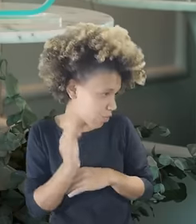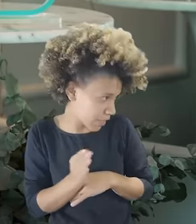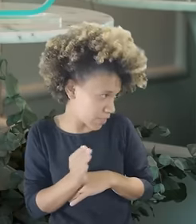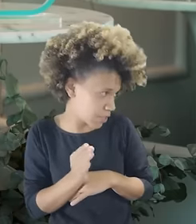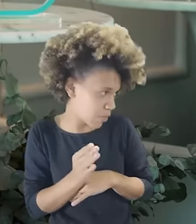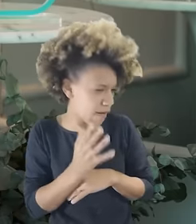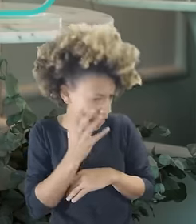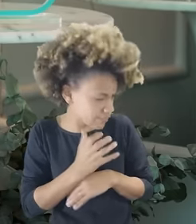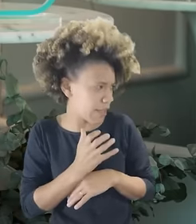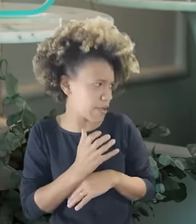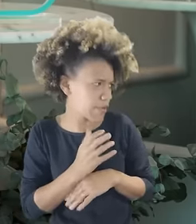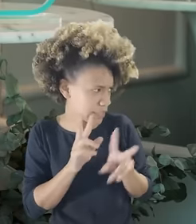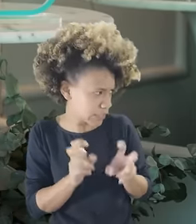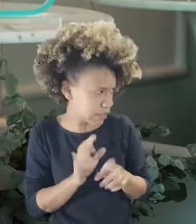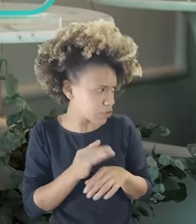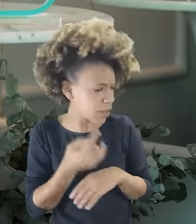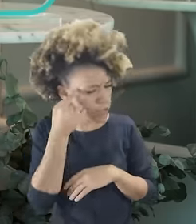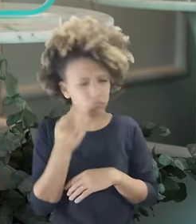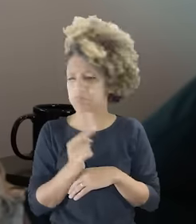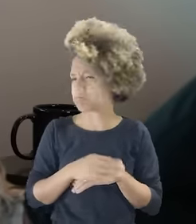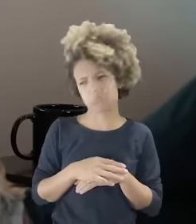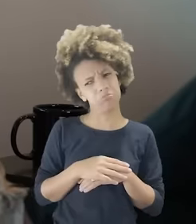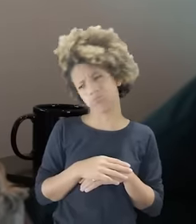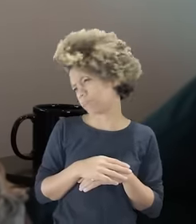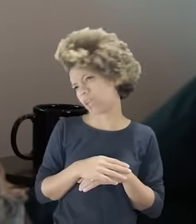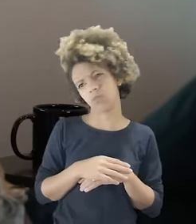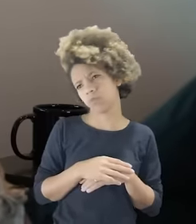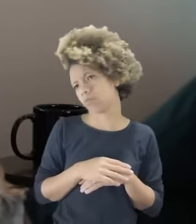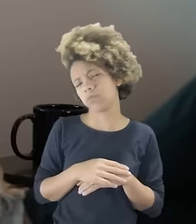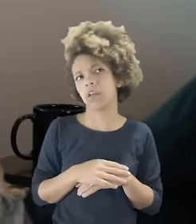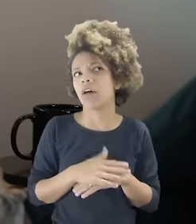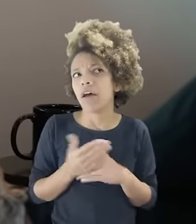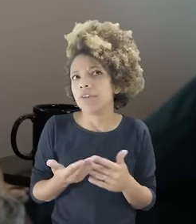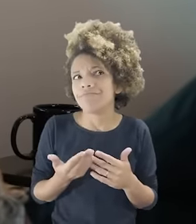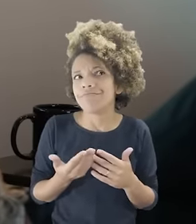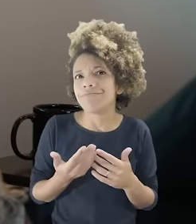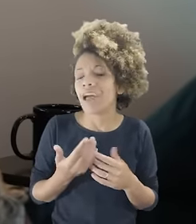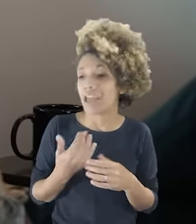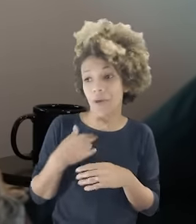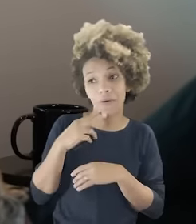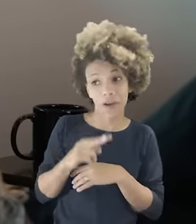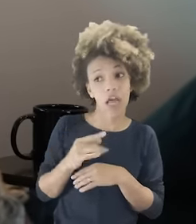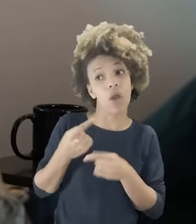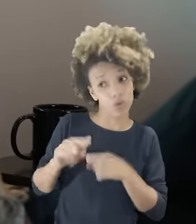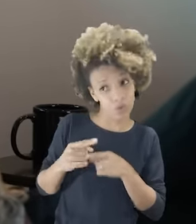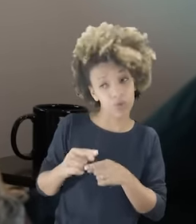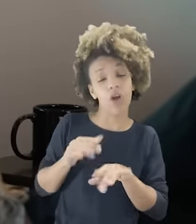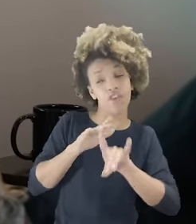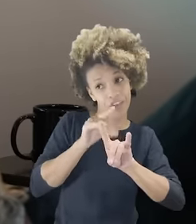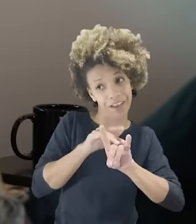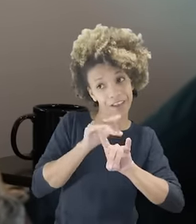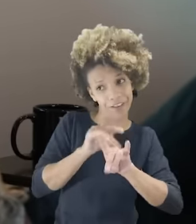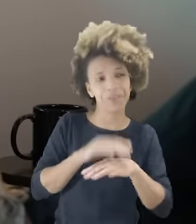que o Brasil é sério esse assunto já chegou a ter sido não E por incrível cara tipo assim eu sou